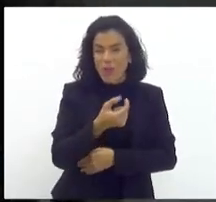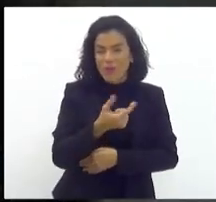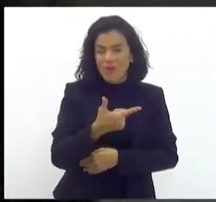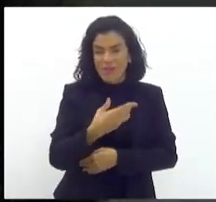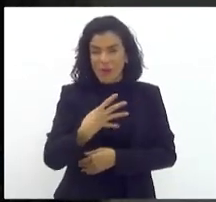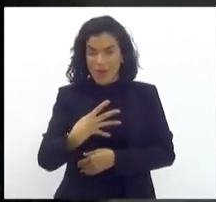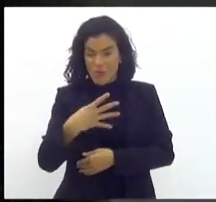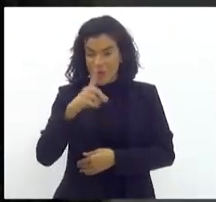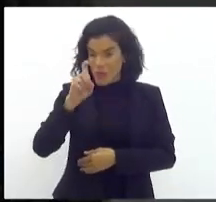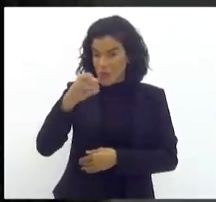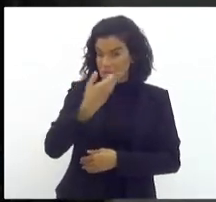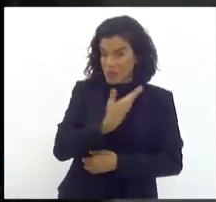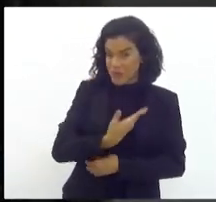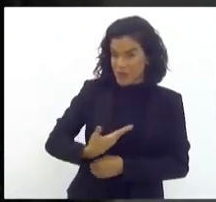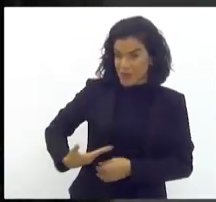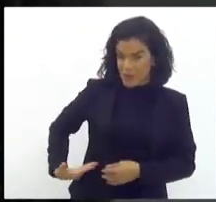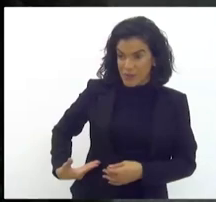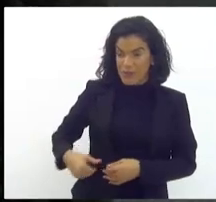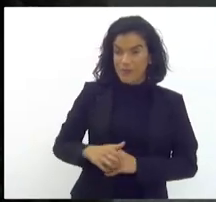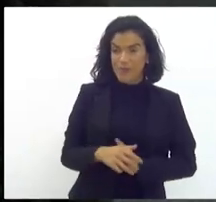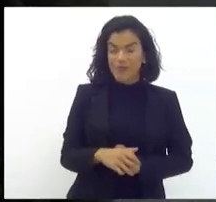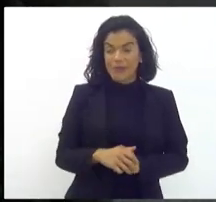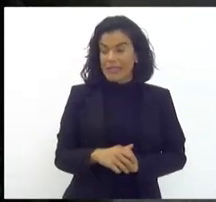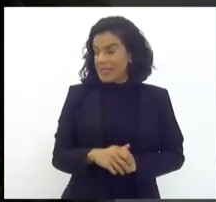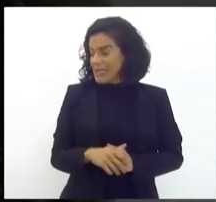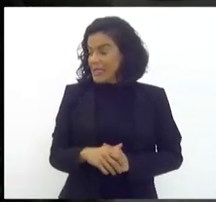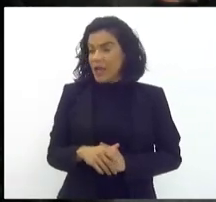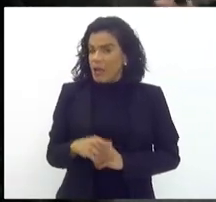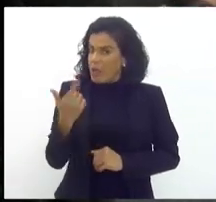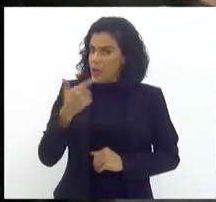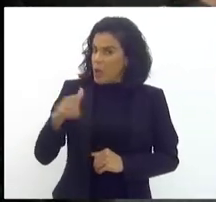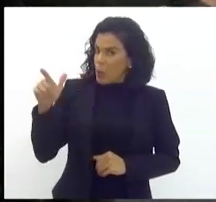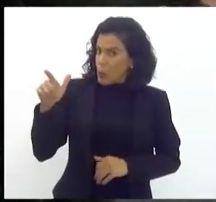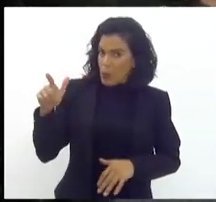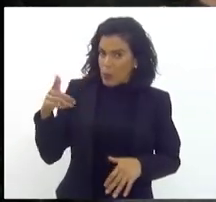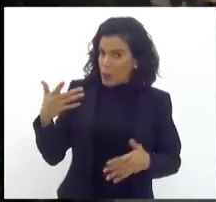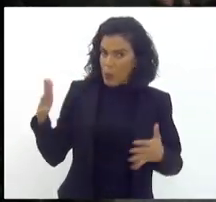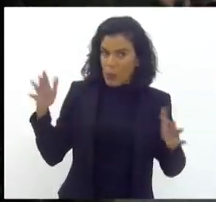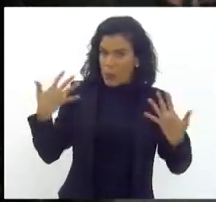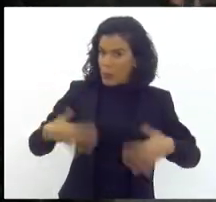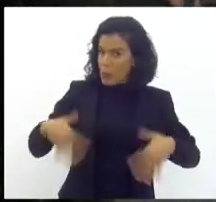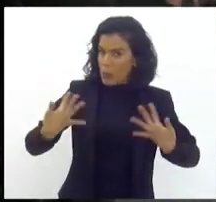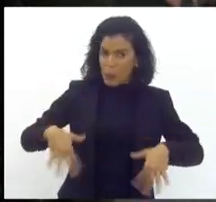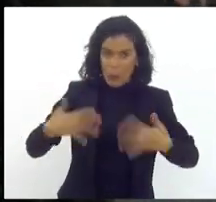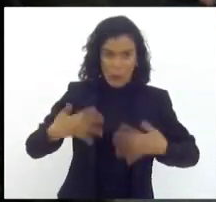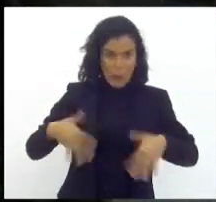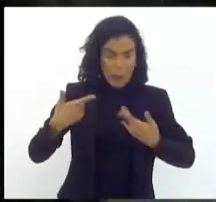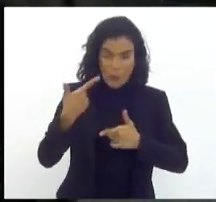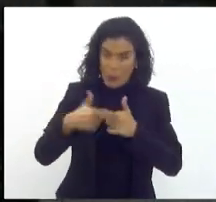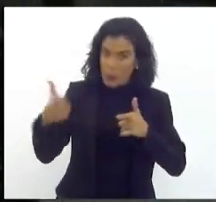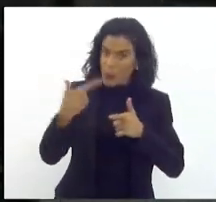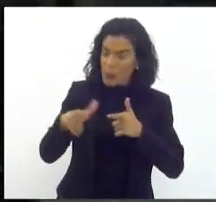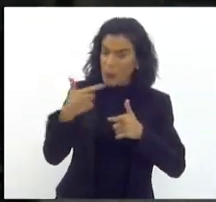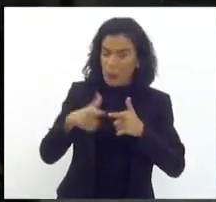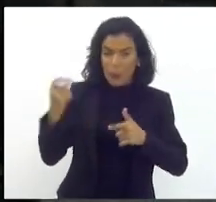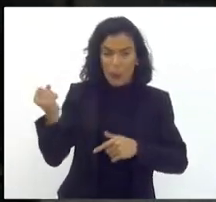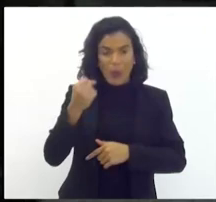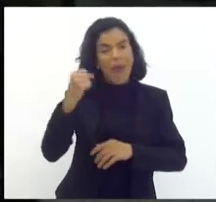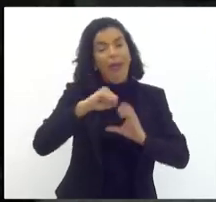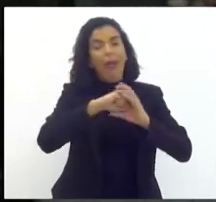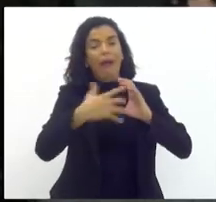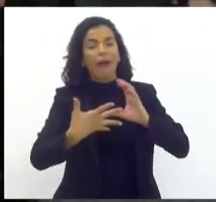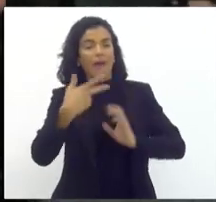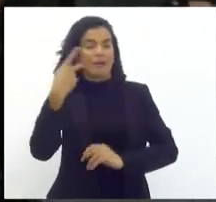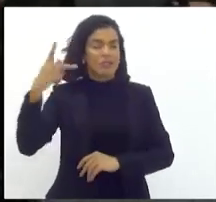notinha de um ex-governador que é outro filho desencapado é a característica